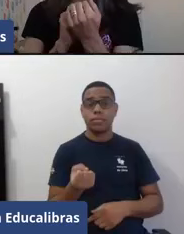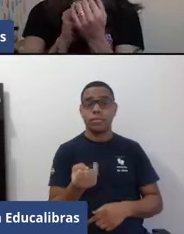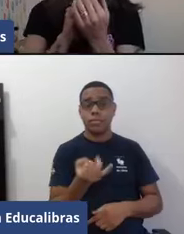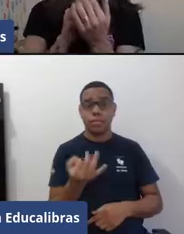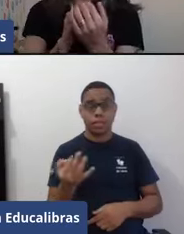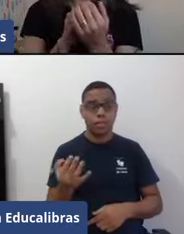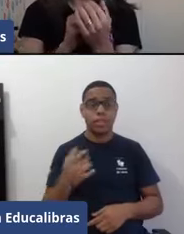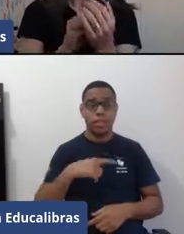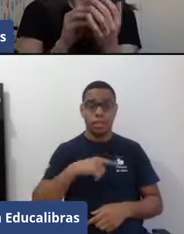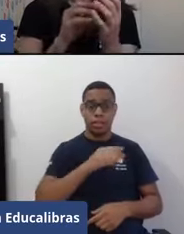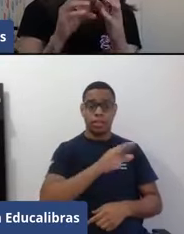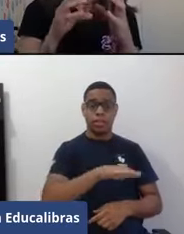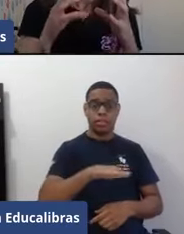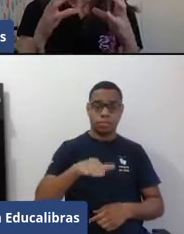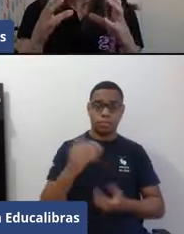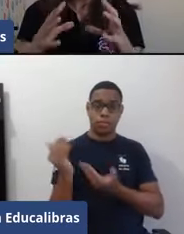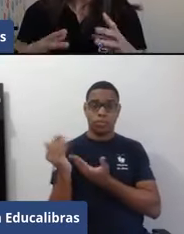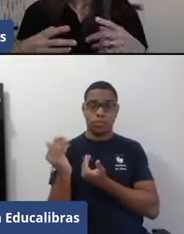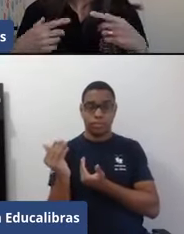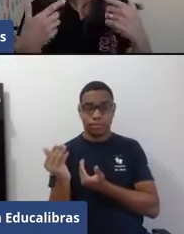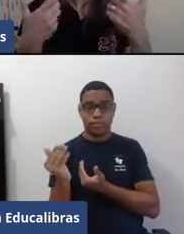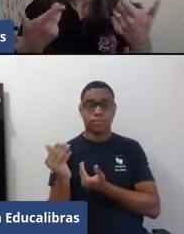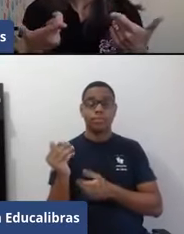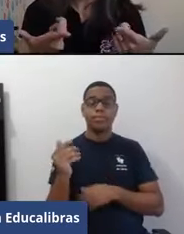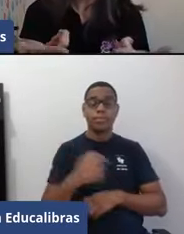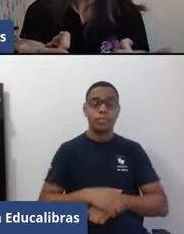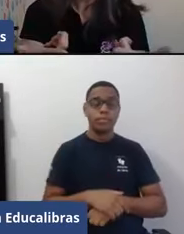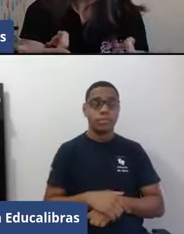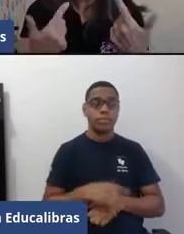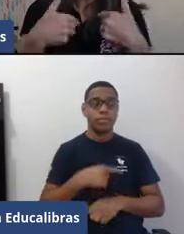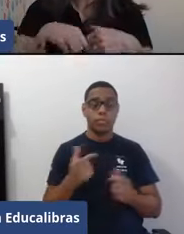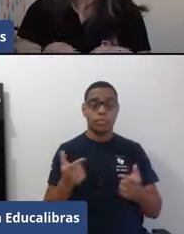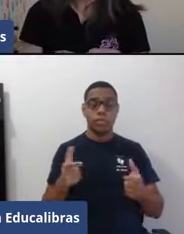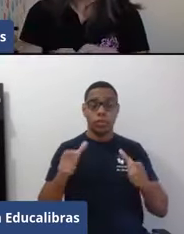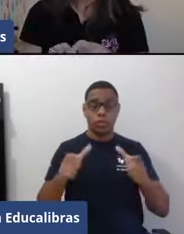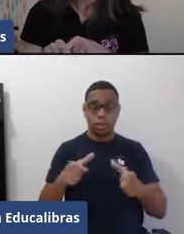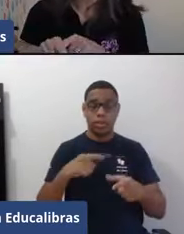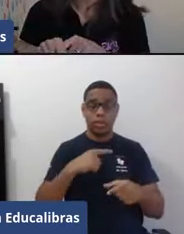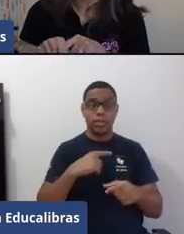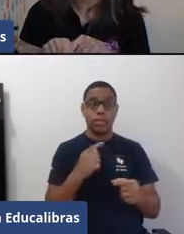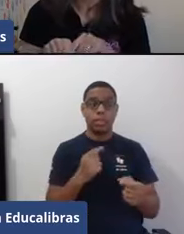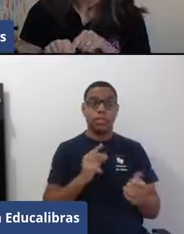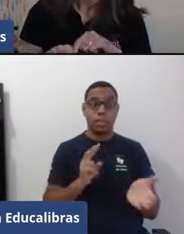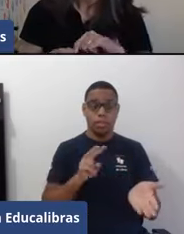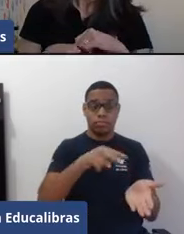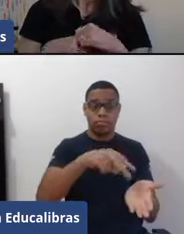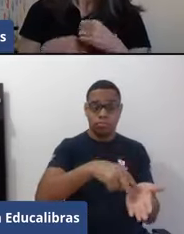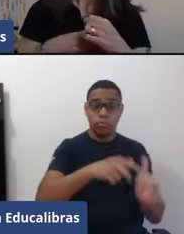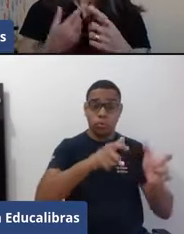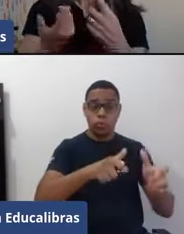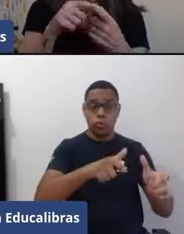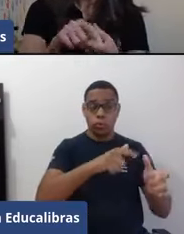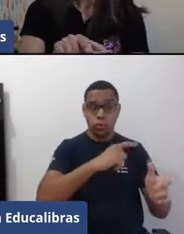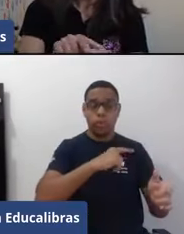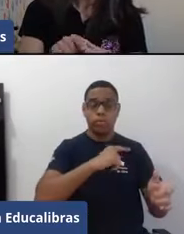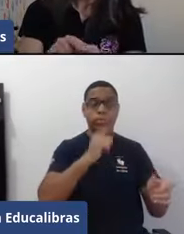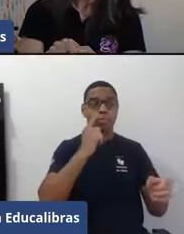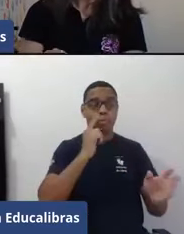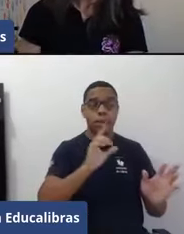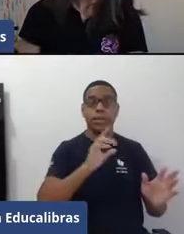aquelas crianças, aqueles adolescentes que ele está no espaço público, ele se coloca em risco também. Mas ele